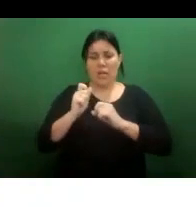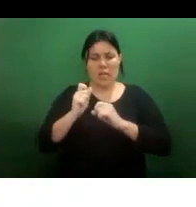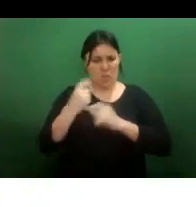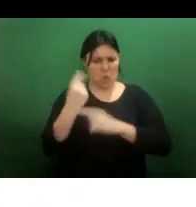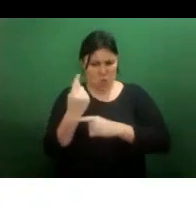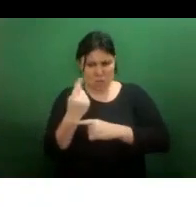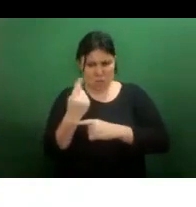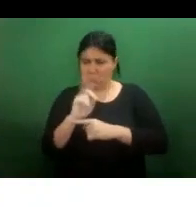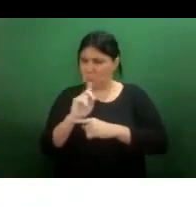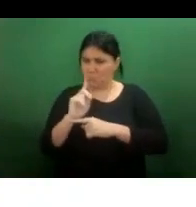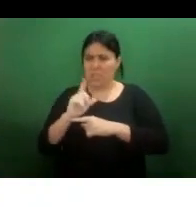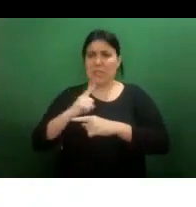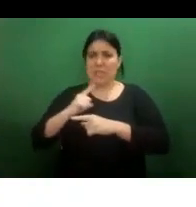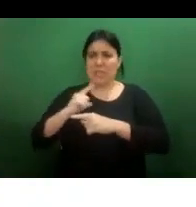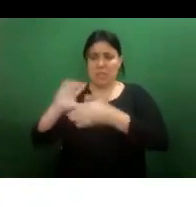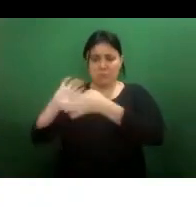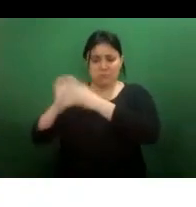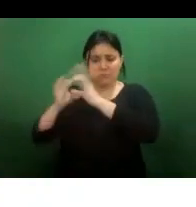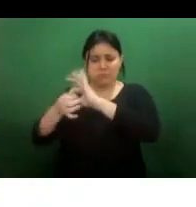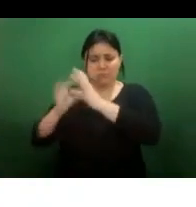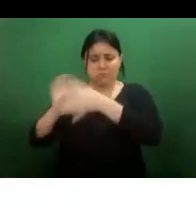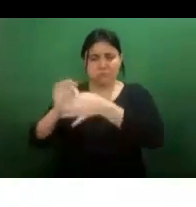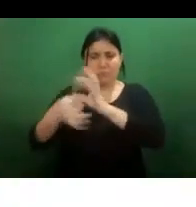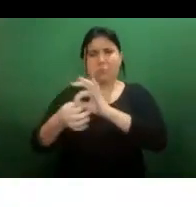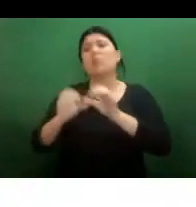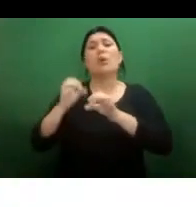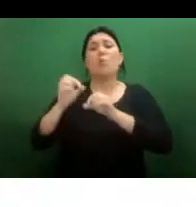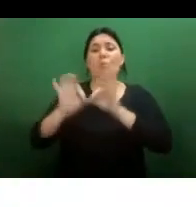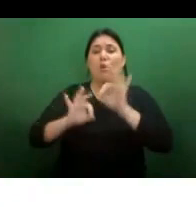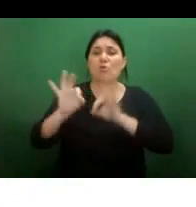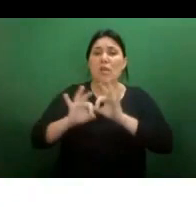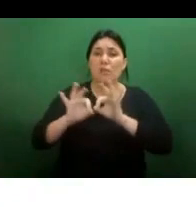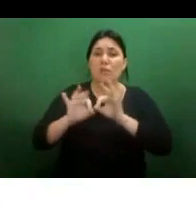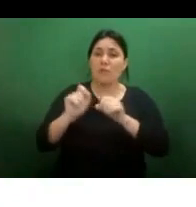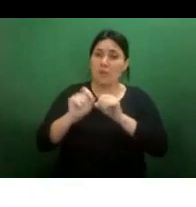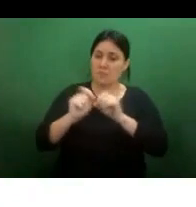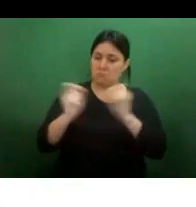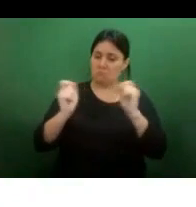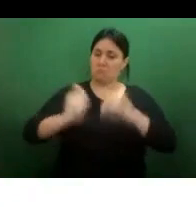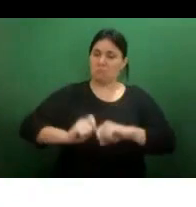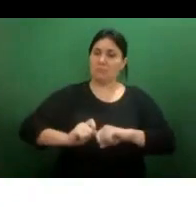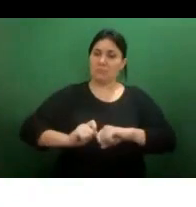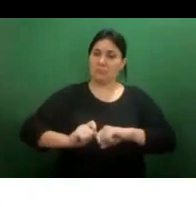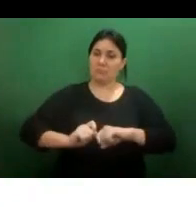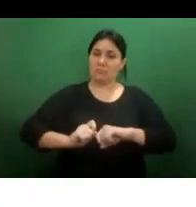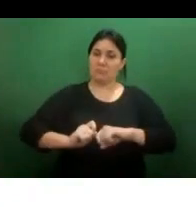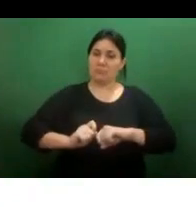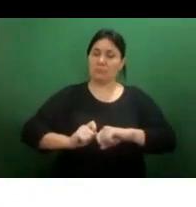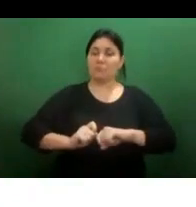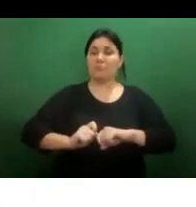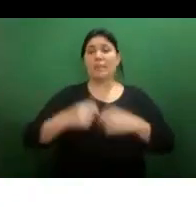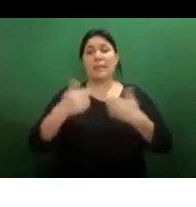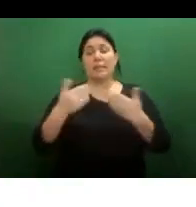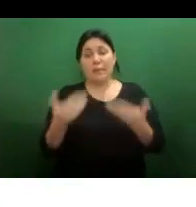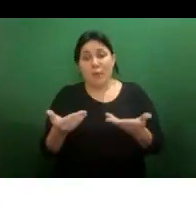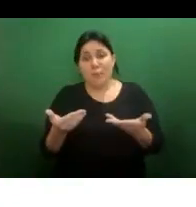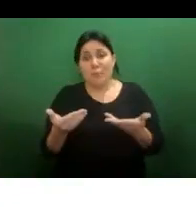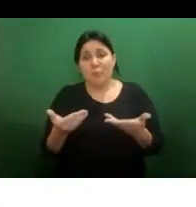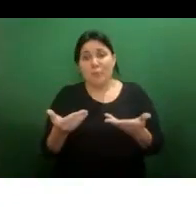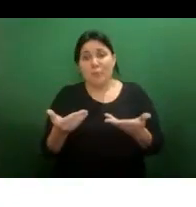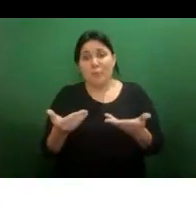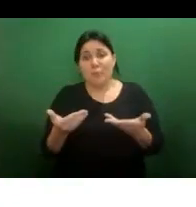que nos fazem os nossos projetos se tornarem possíveis. Por fim, não menos importante, eu